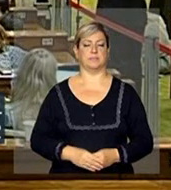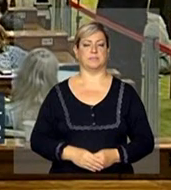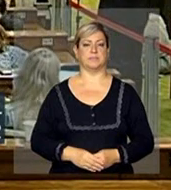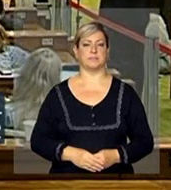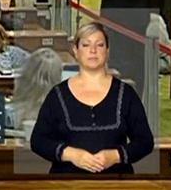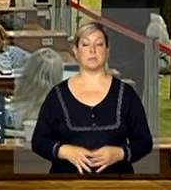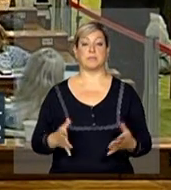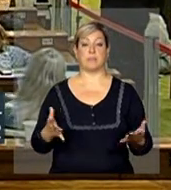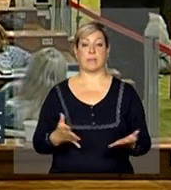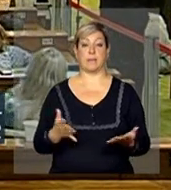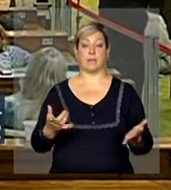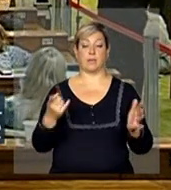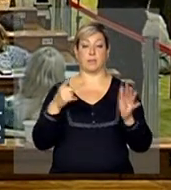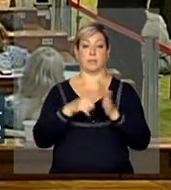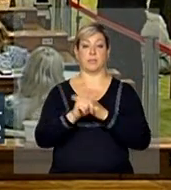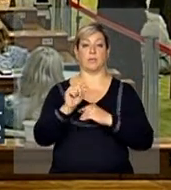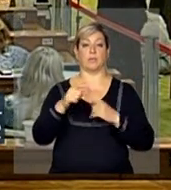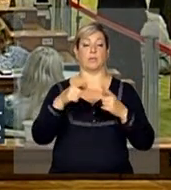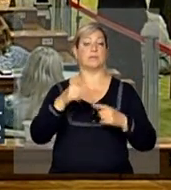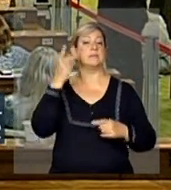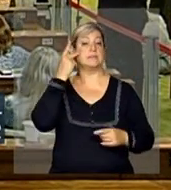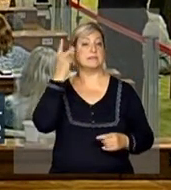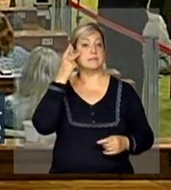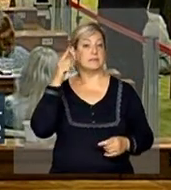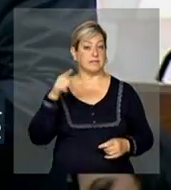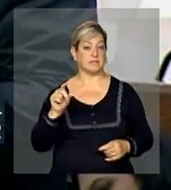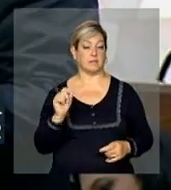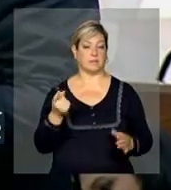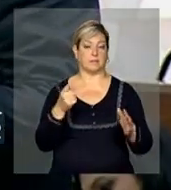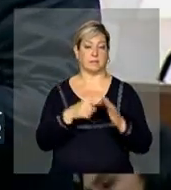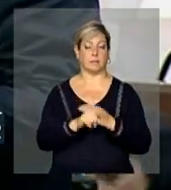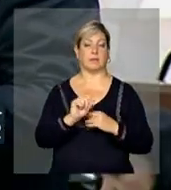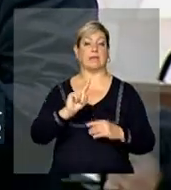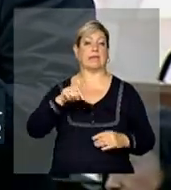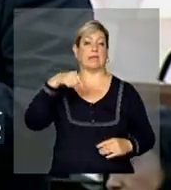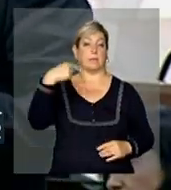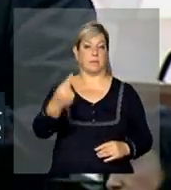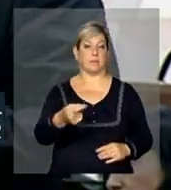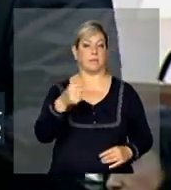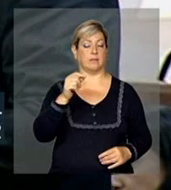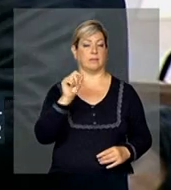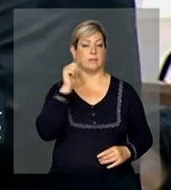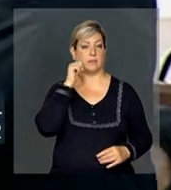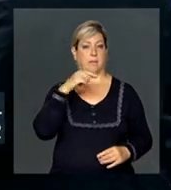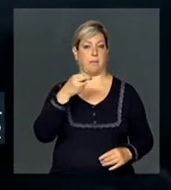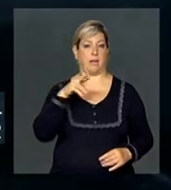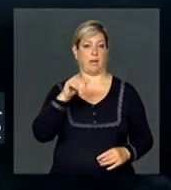Pergunta agora, Lu Aiko, do Estado de São Paulo, e, em seguida, Maria Luísa Rabelo, da Bloomberg.